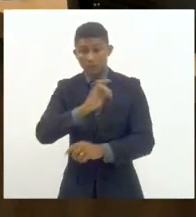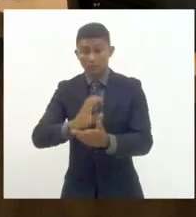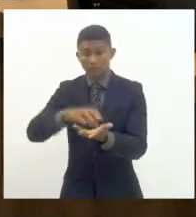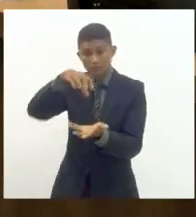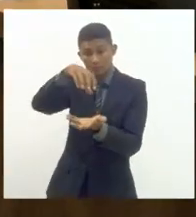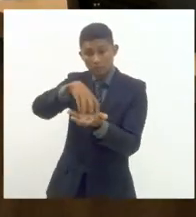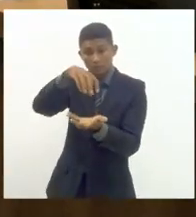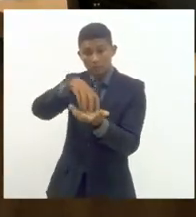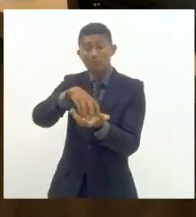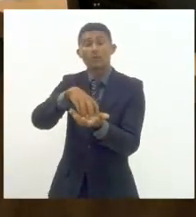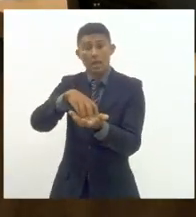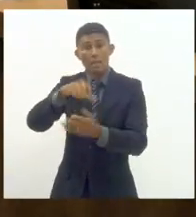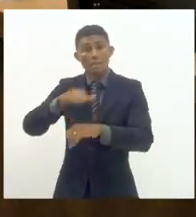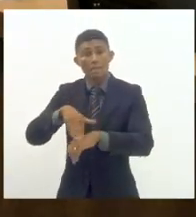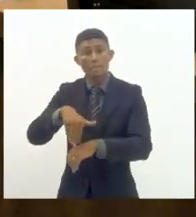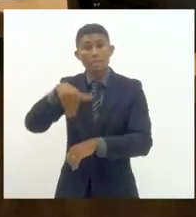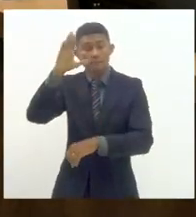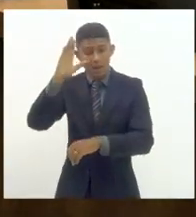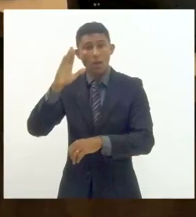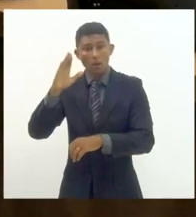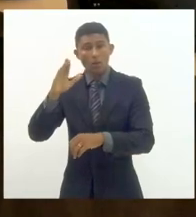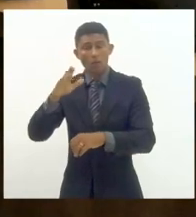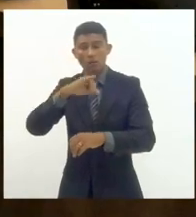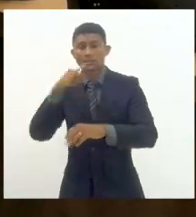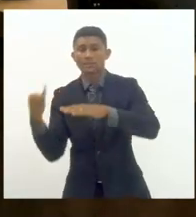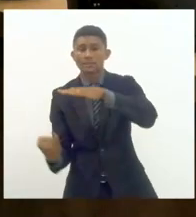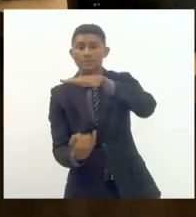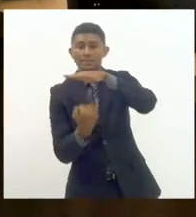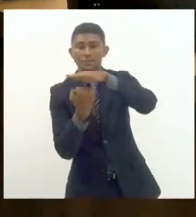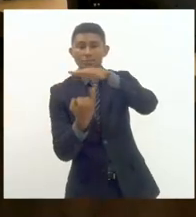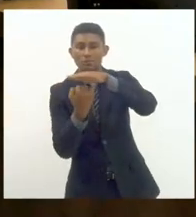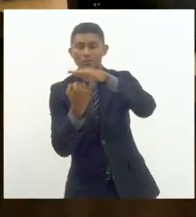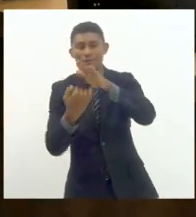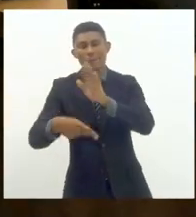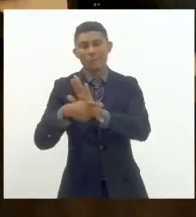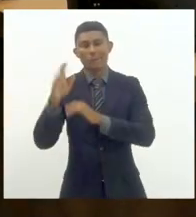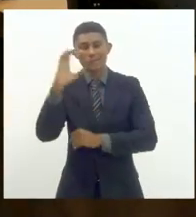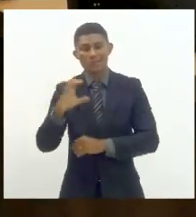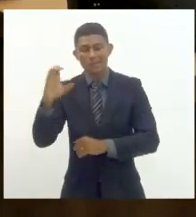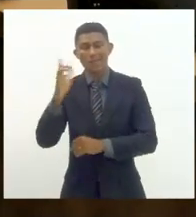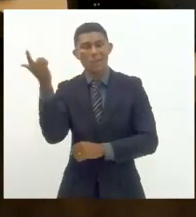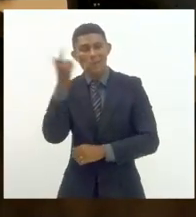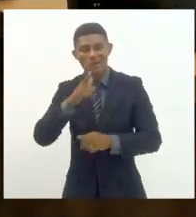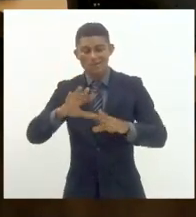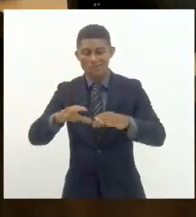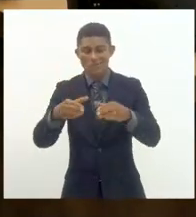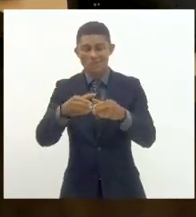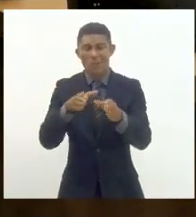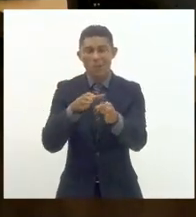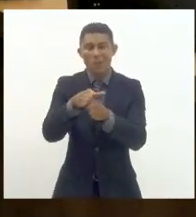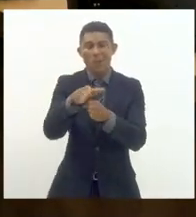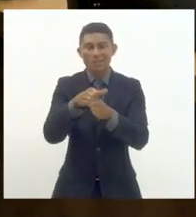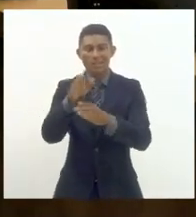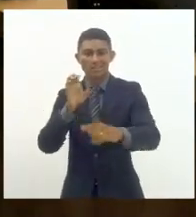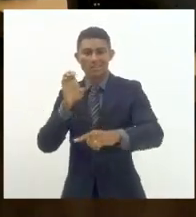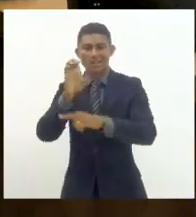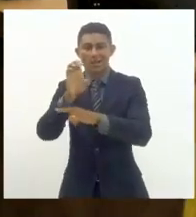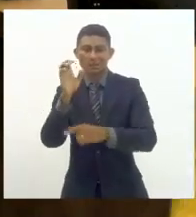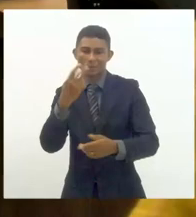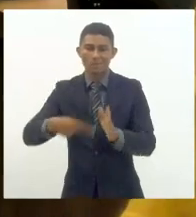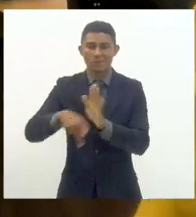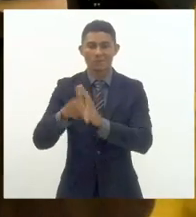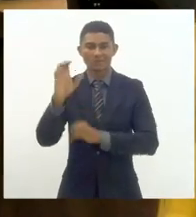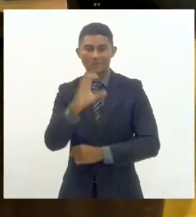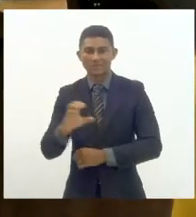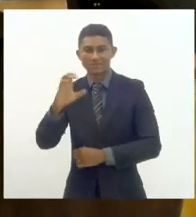maior acervo de instituições científicas do Rio de Janeiro, um sistema, um conselho estadual, com ampla participação das